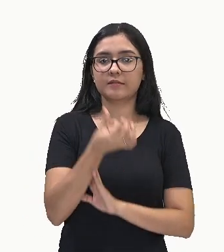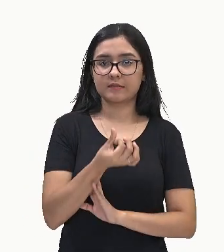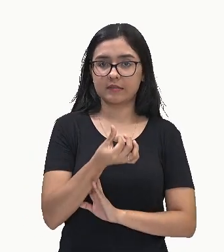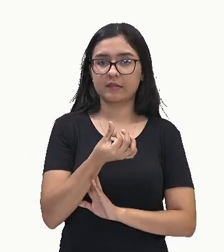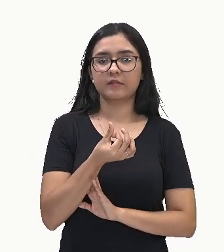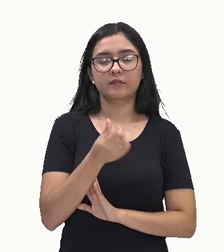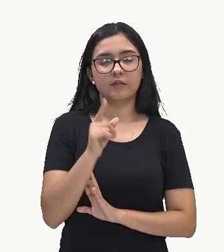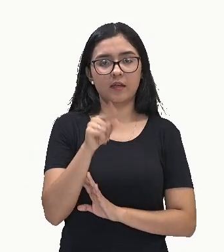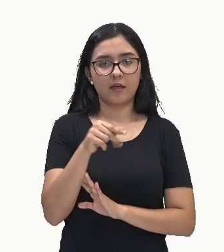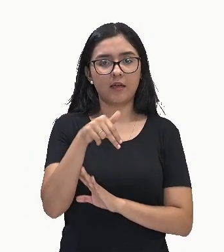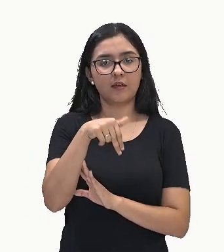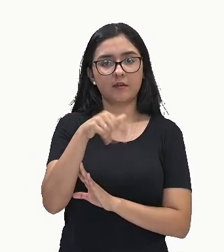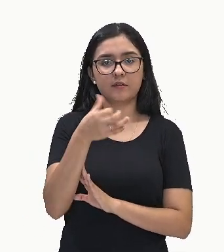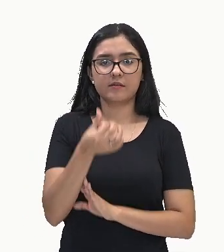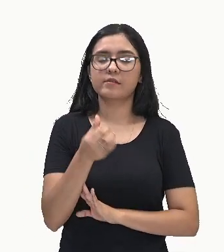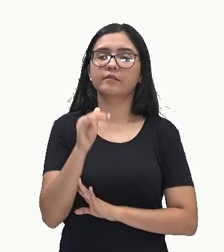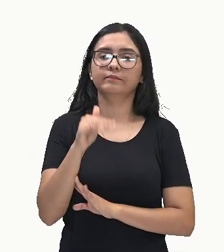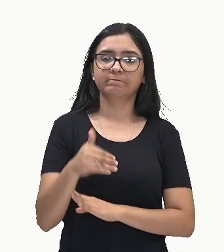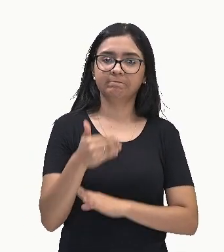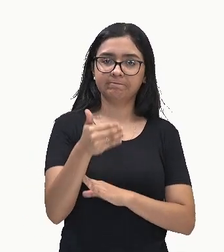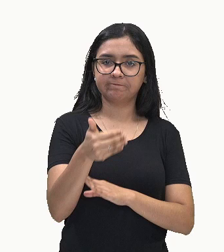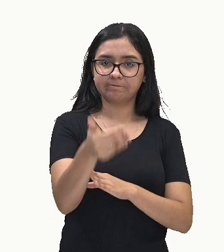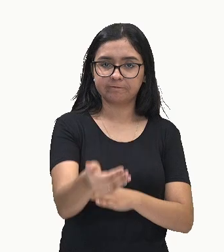o n é 6 e assim